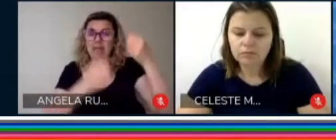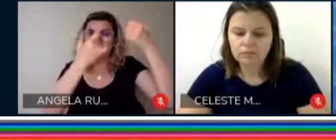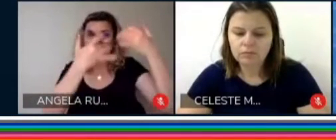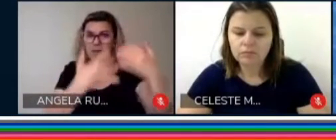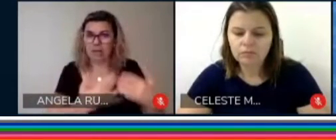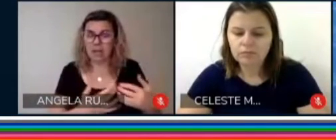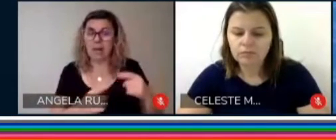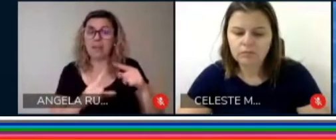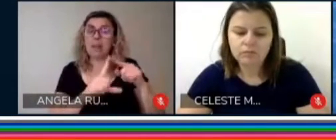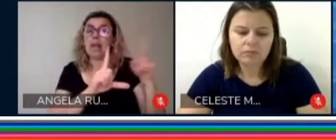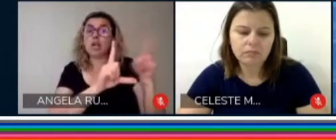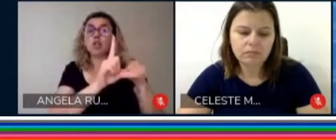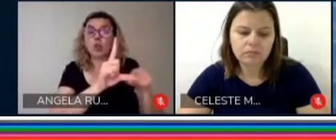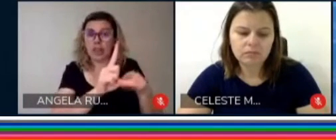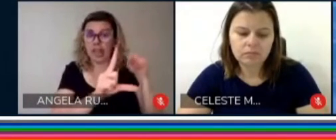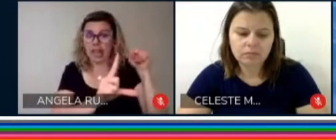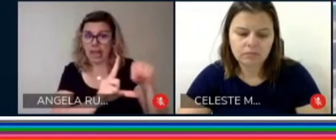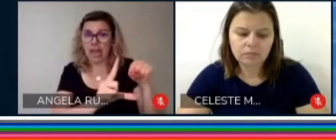Zotero tem um espaço